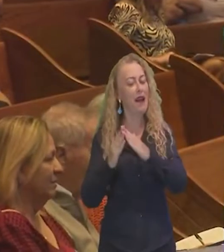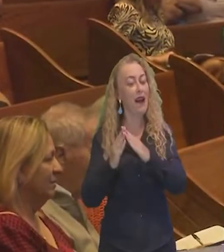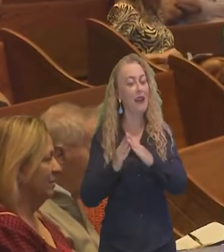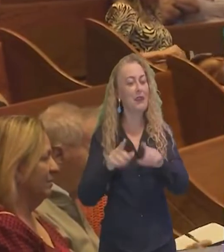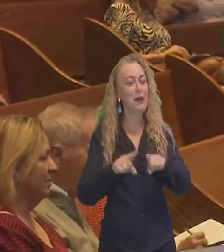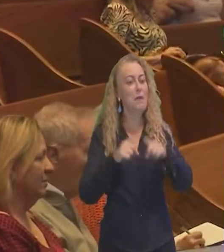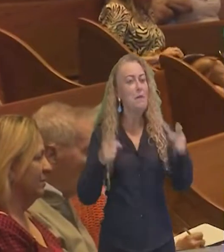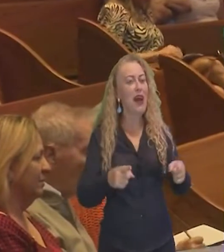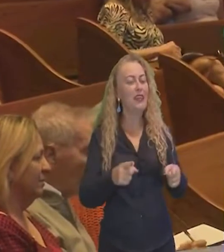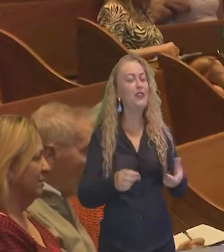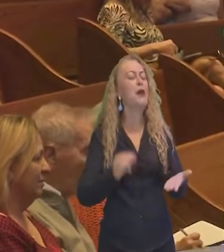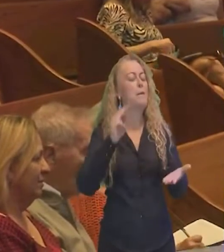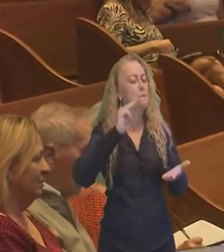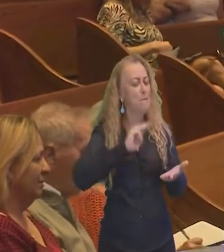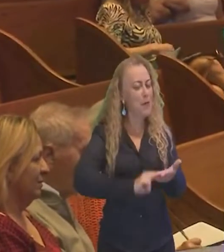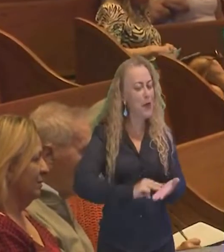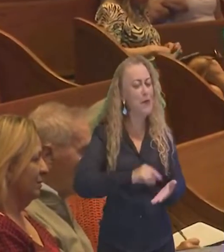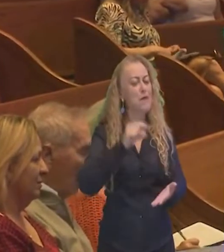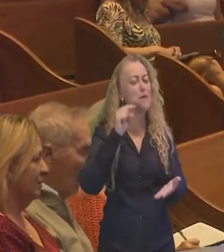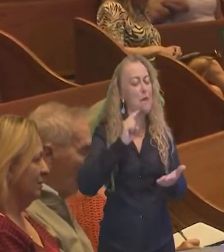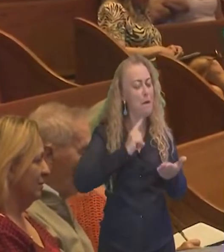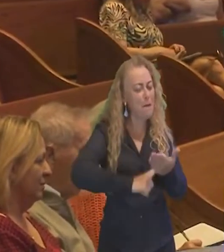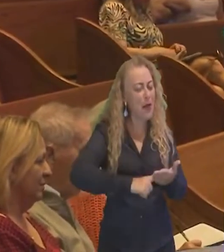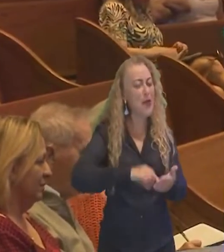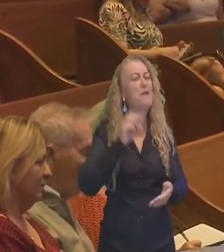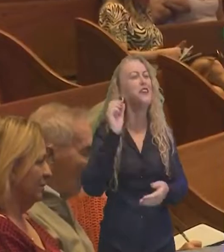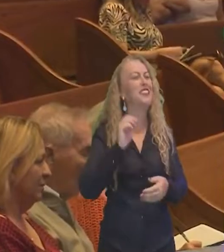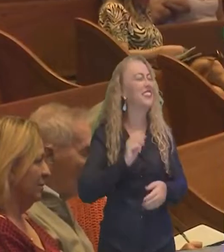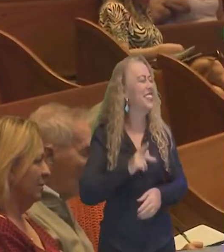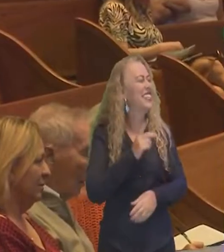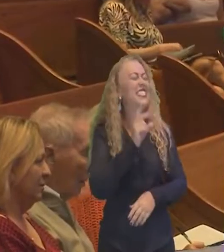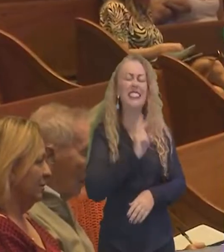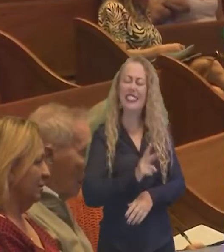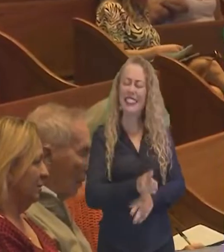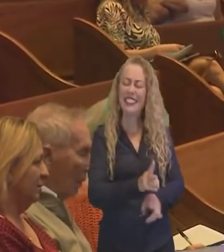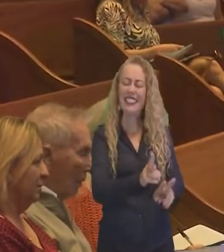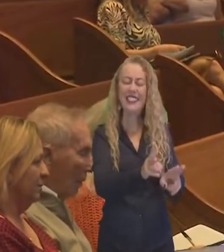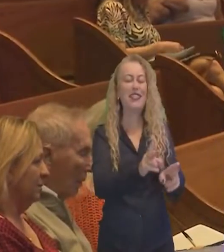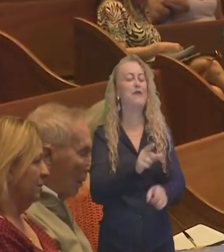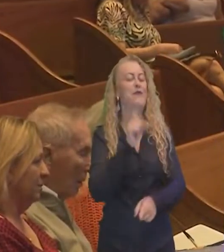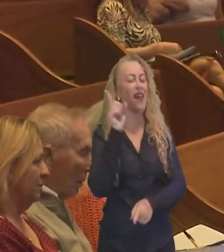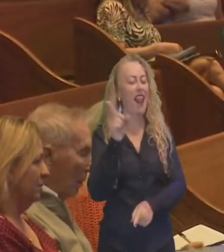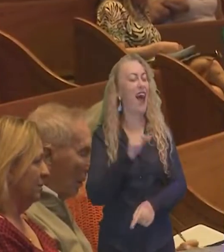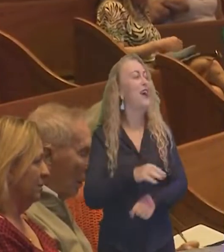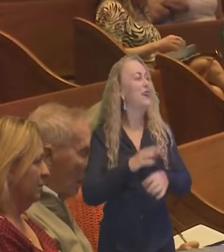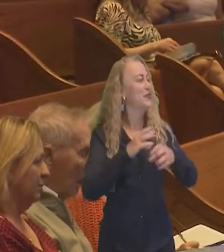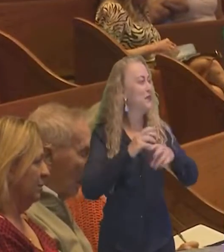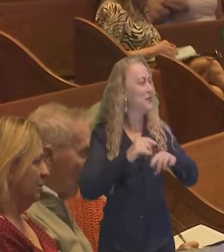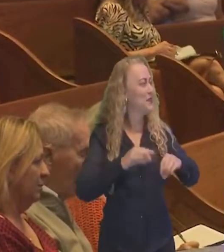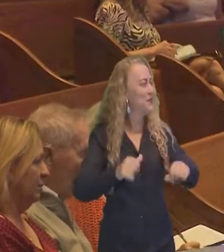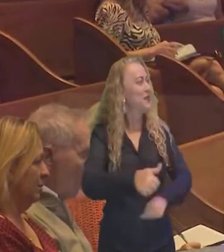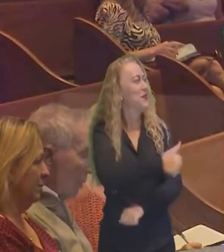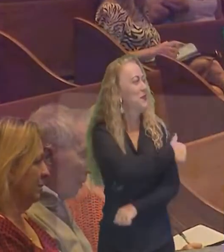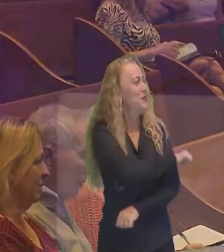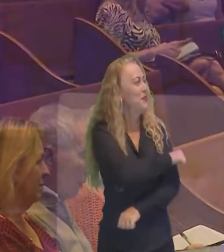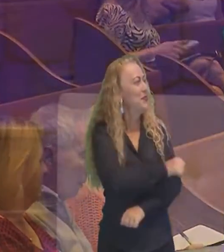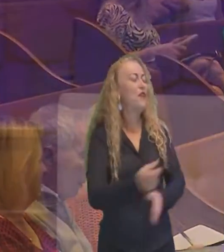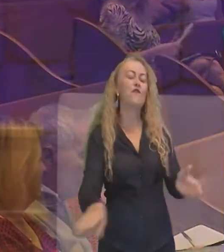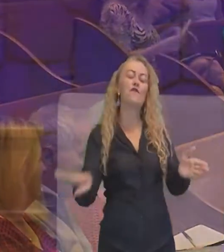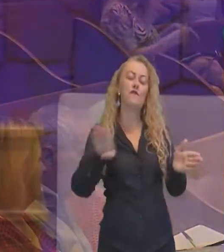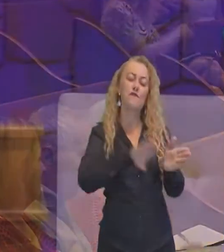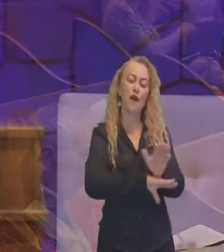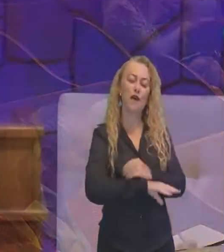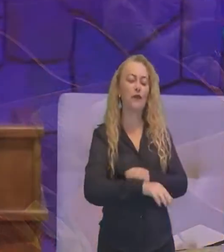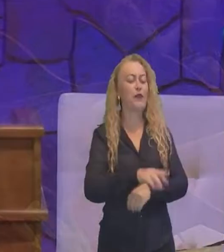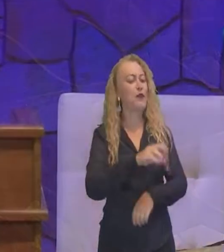PIB Copa, uma vez PIB Copa, para sempre PIB Copa, e ela já está pensando em voltar de volta para o Rio de